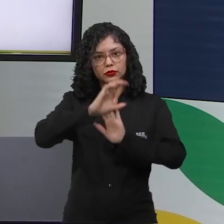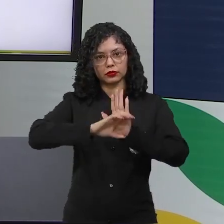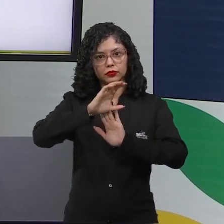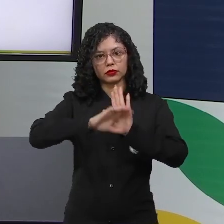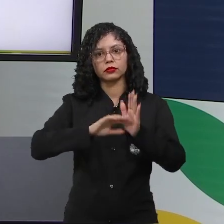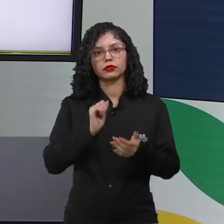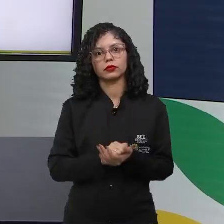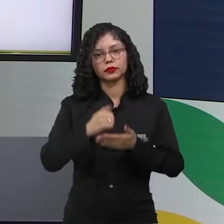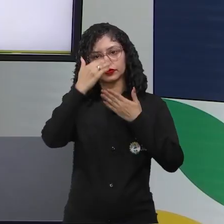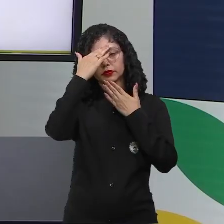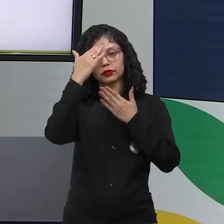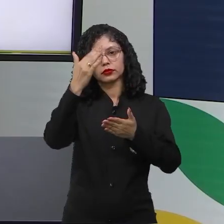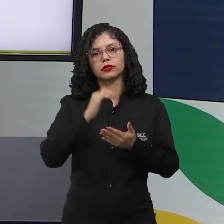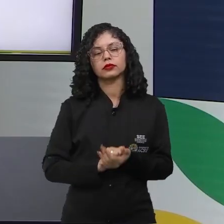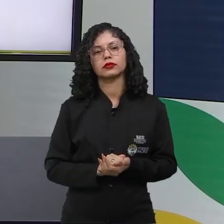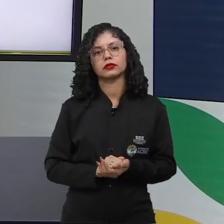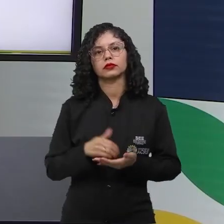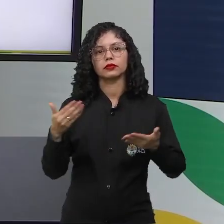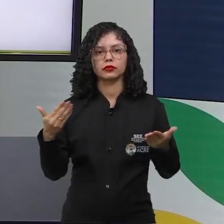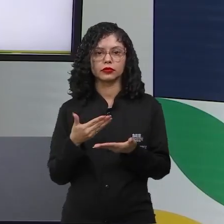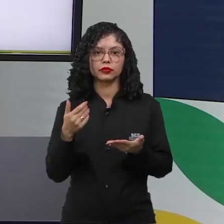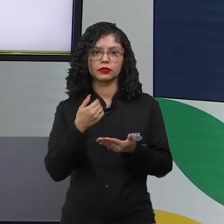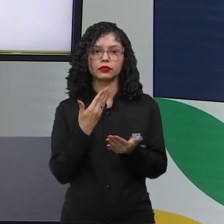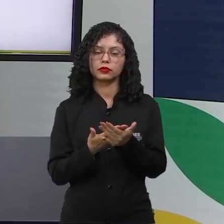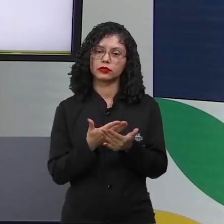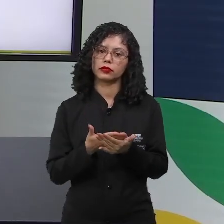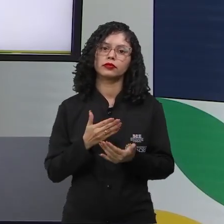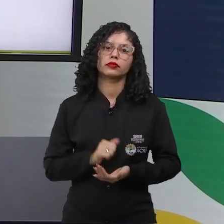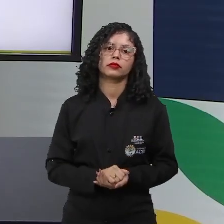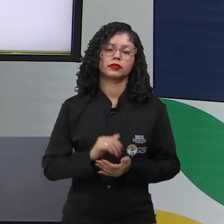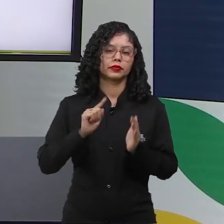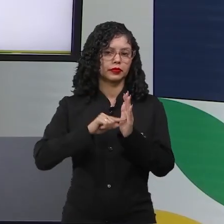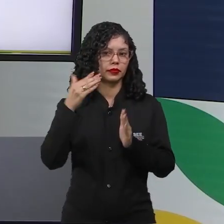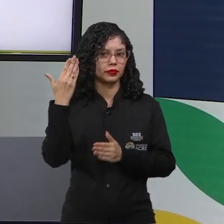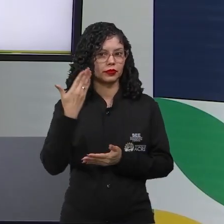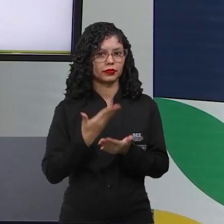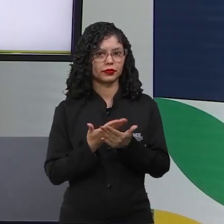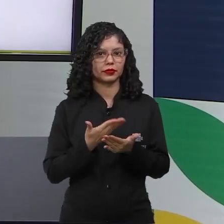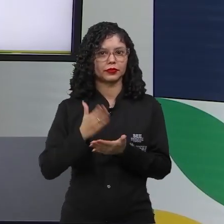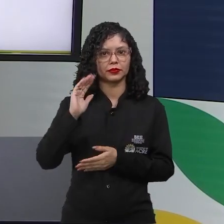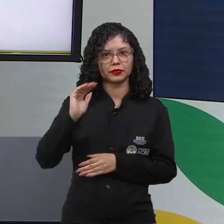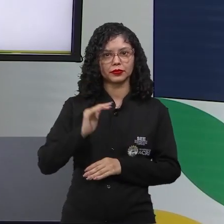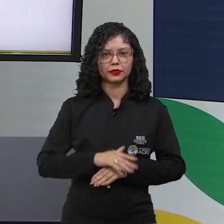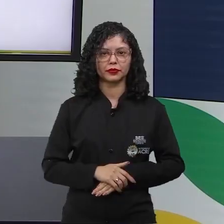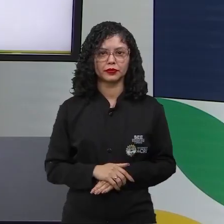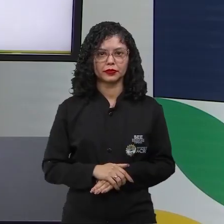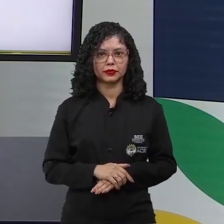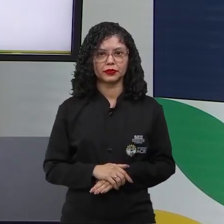conteúdo. Muito obrigado pela sua participação na aula de hoje e até a próxima aula.